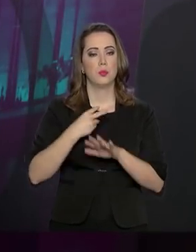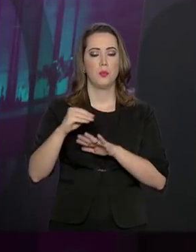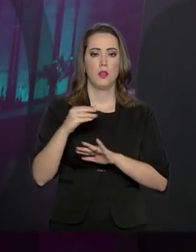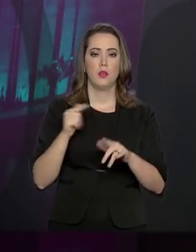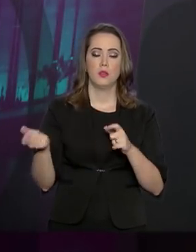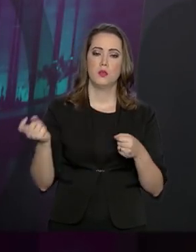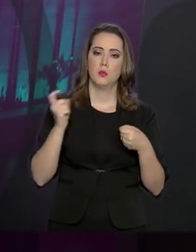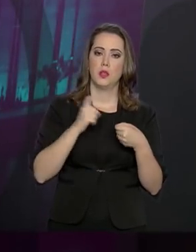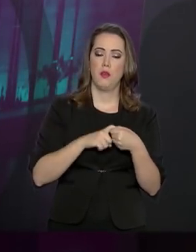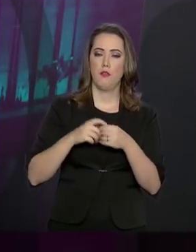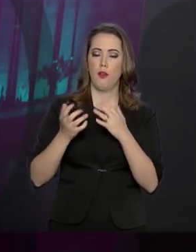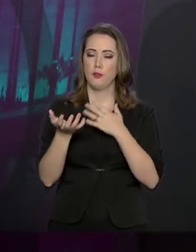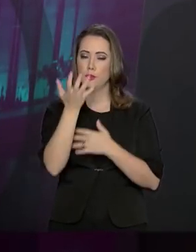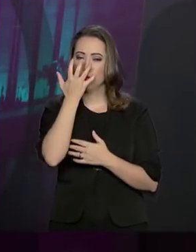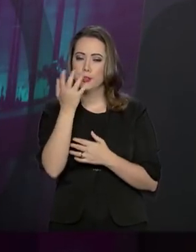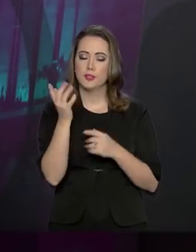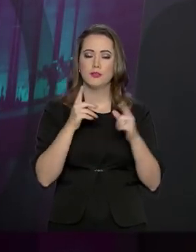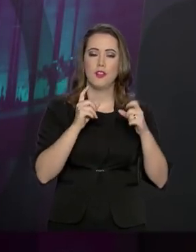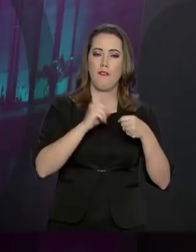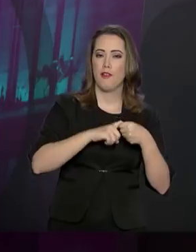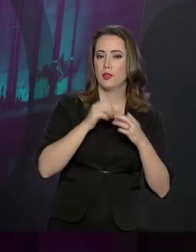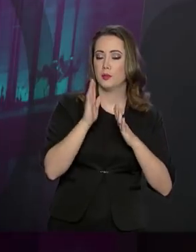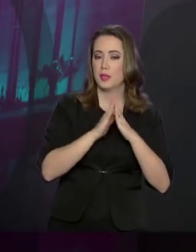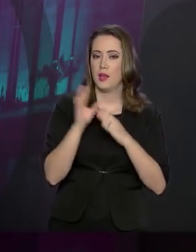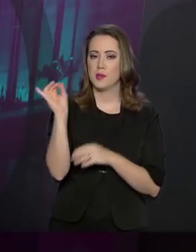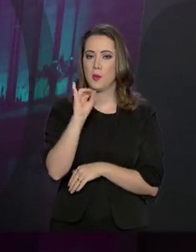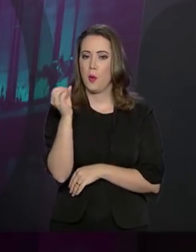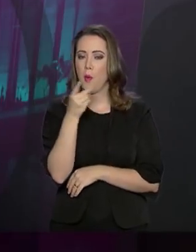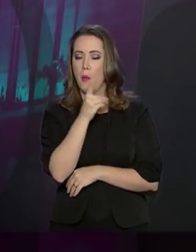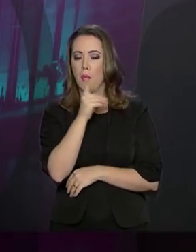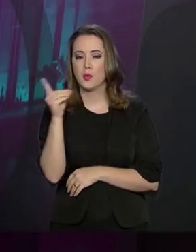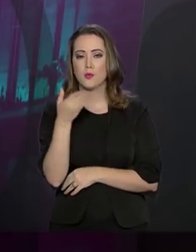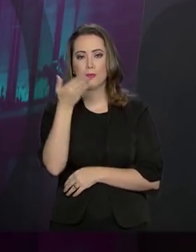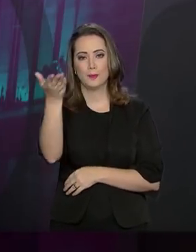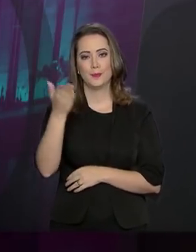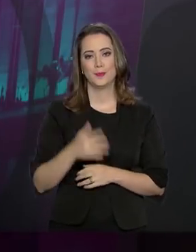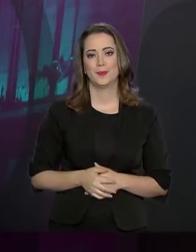a volta do carnaval. Olá, Luciana, bom dia para você.